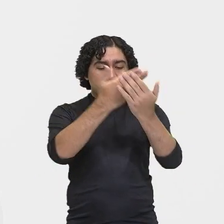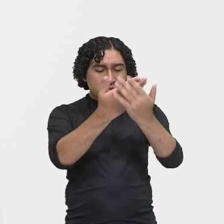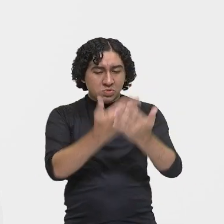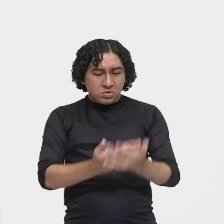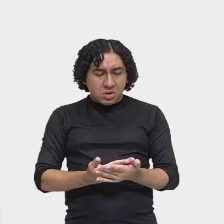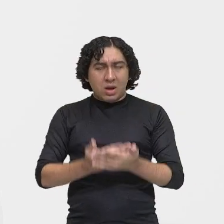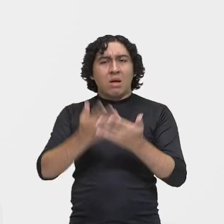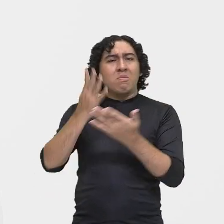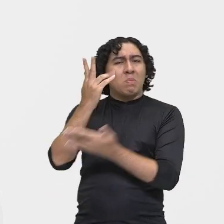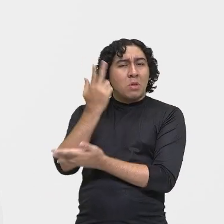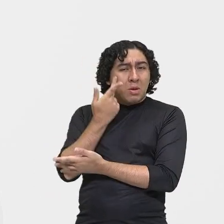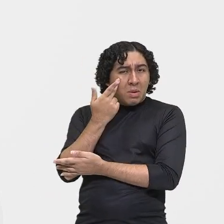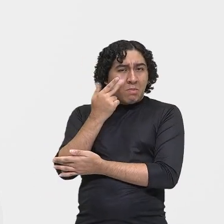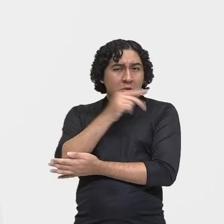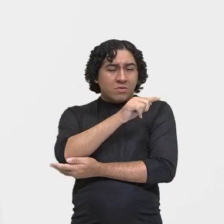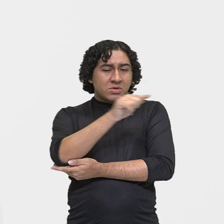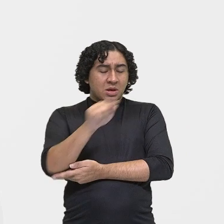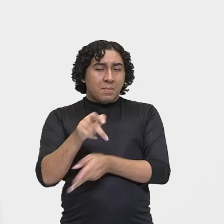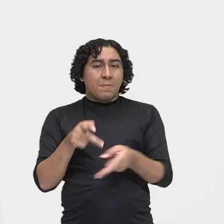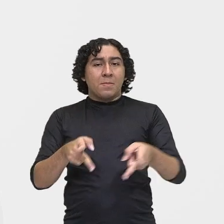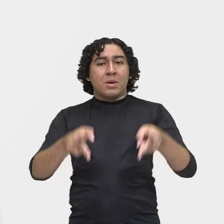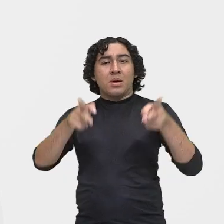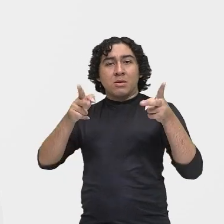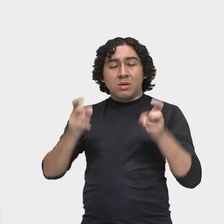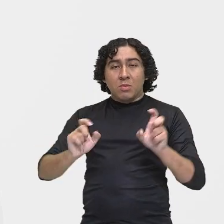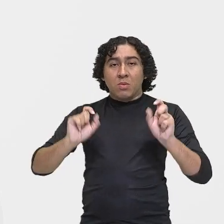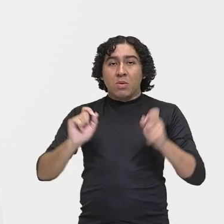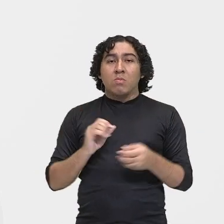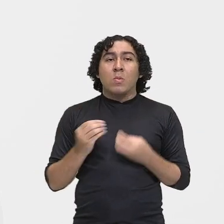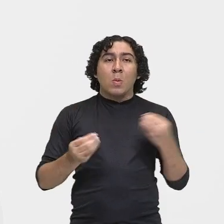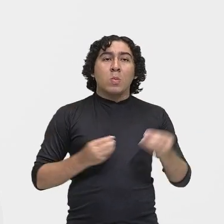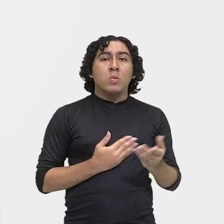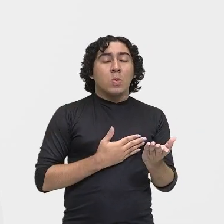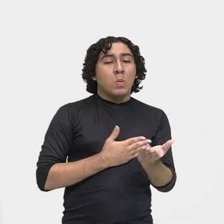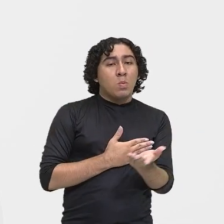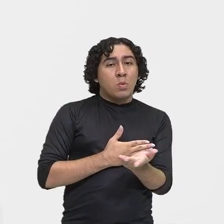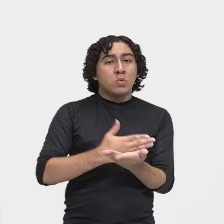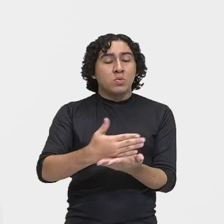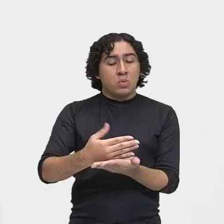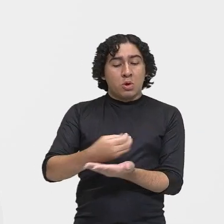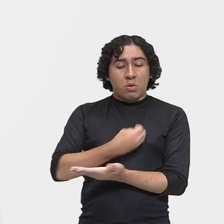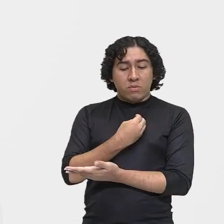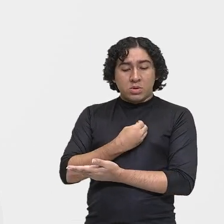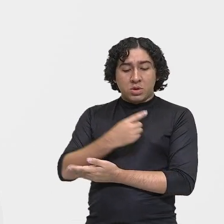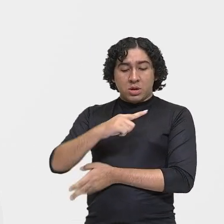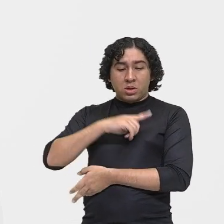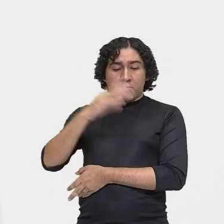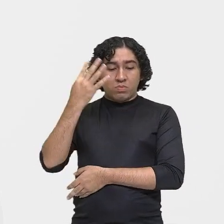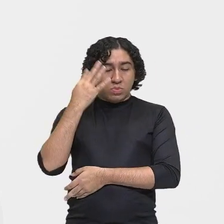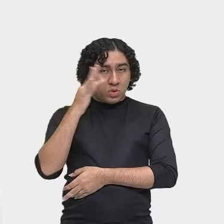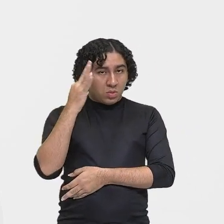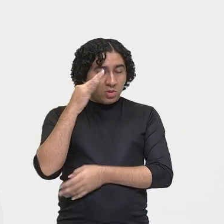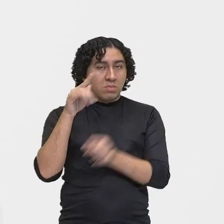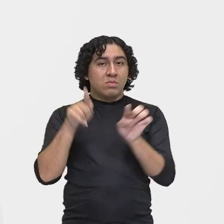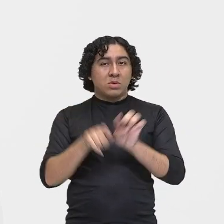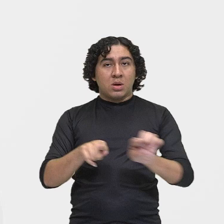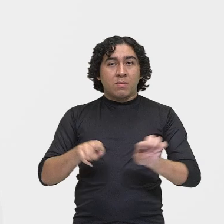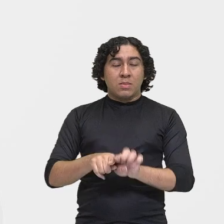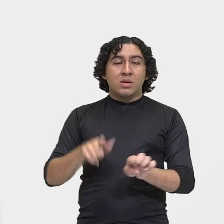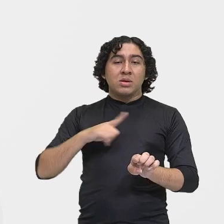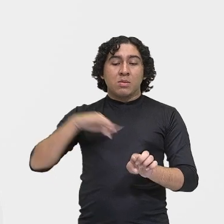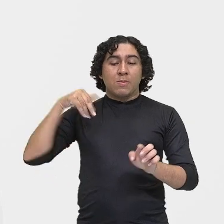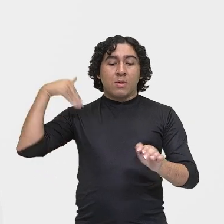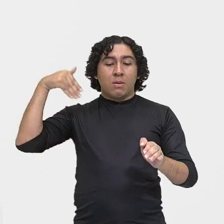percebam que nós falamos lá da origem da vida, mostrando as suas teorias, e veio